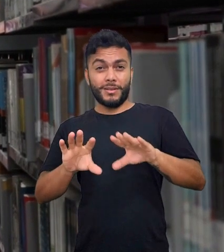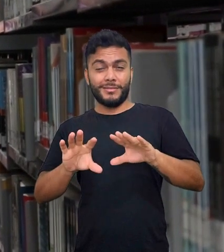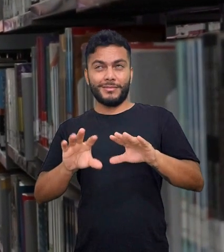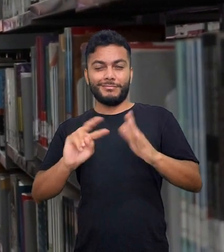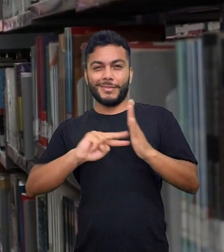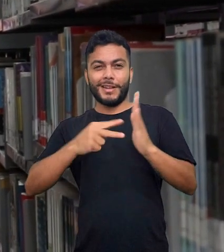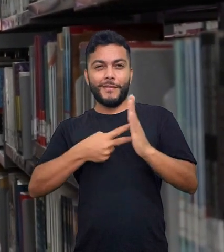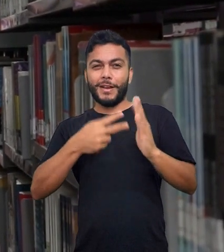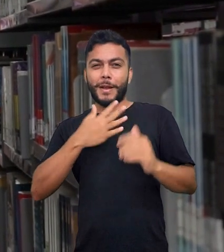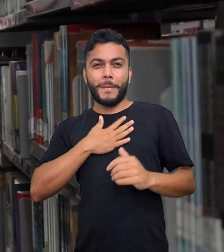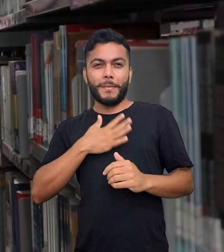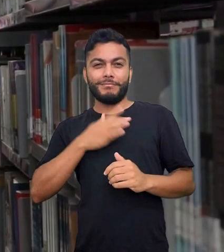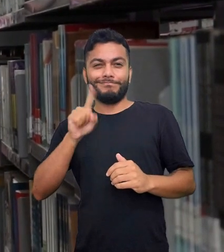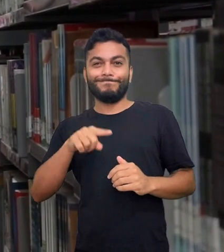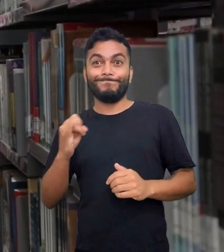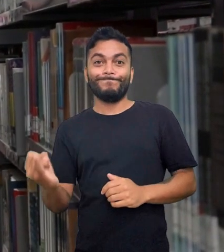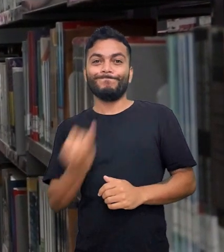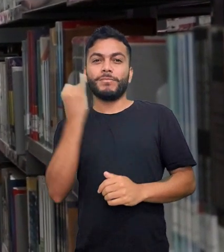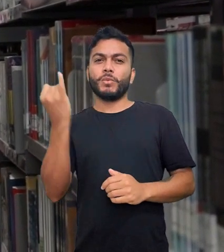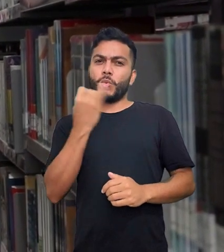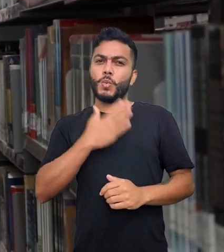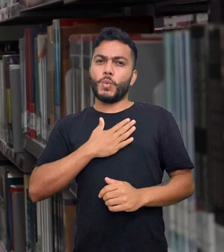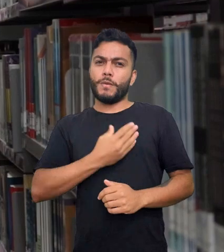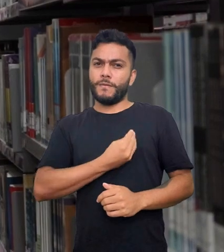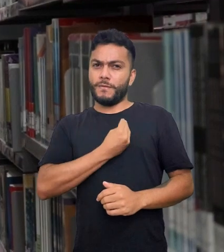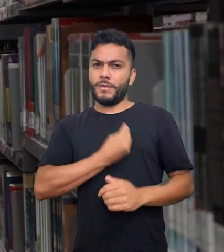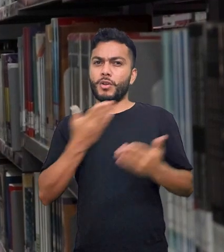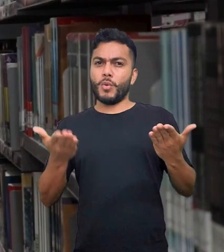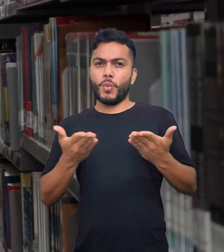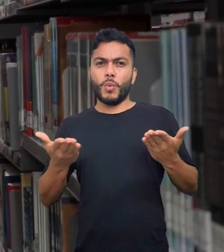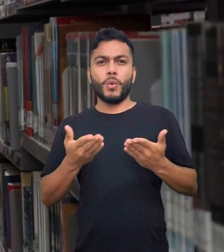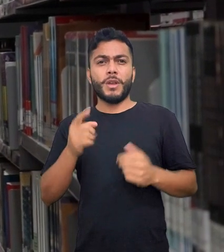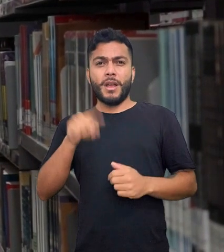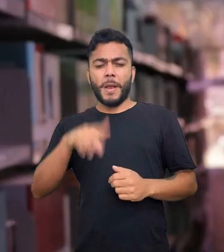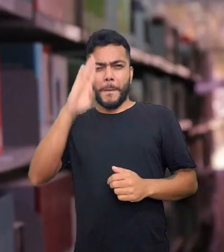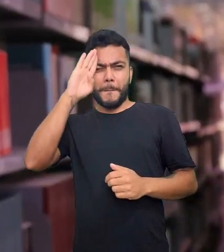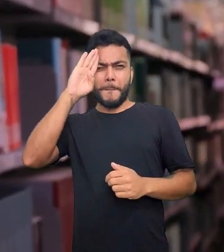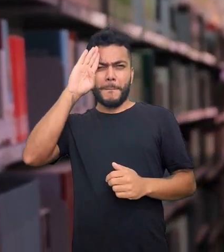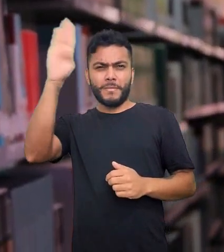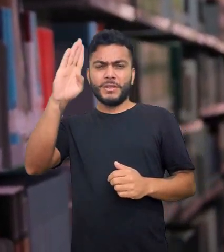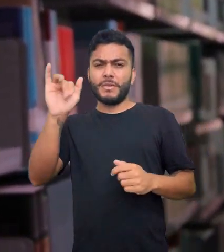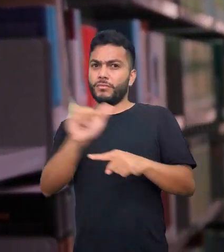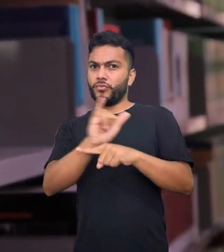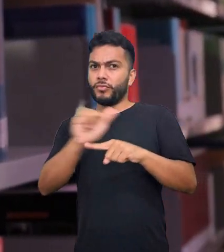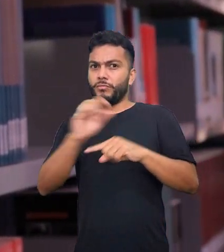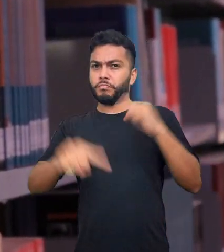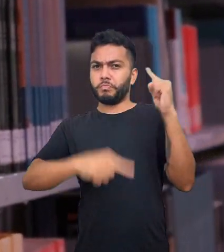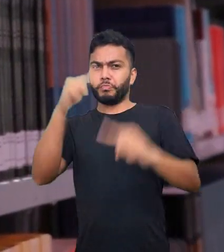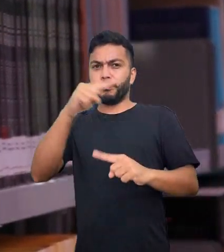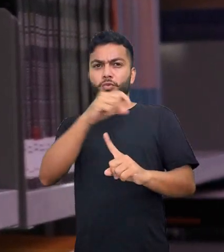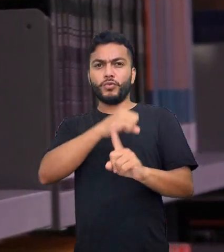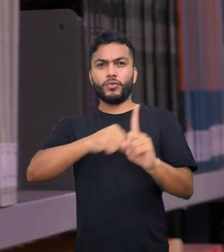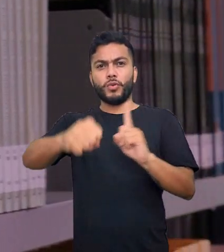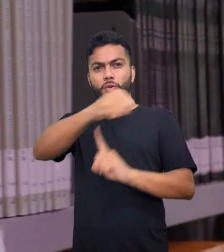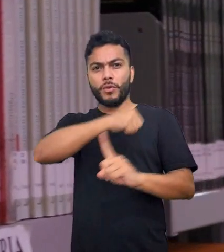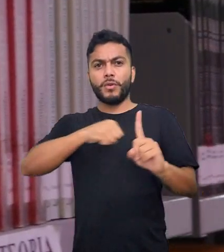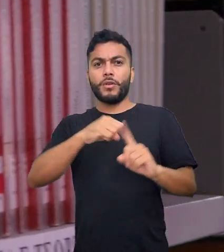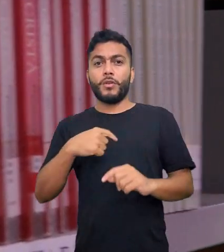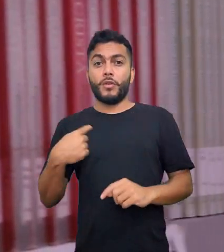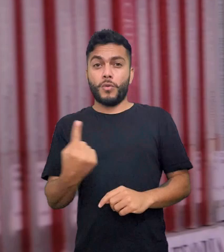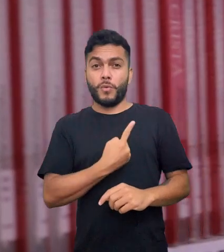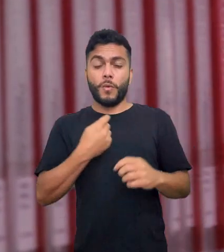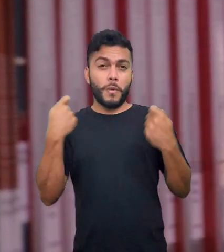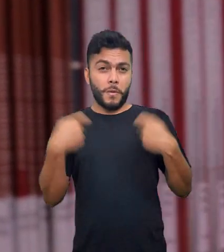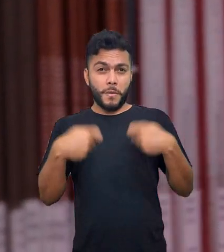vida hoje. Para mim, uma das principais molas de transformação social. Nós precisamos pensar a educação